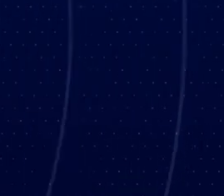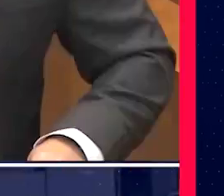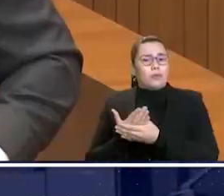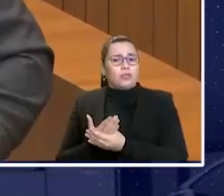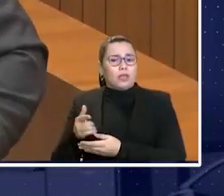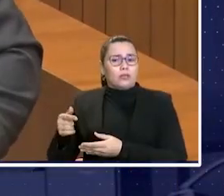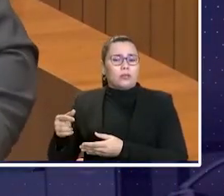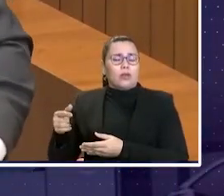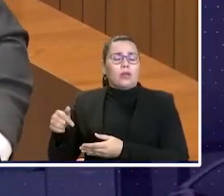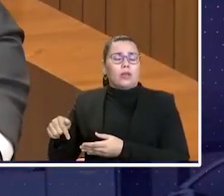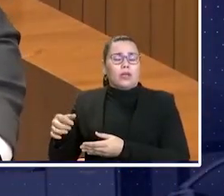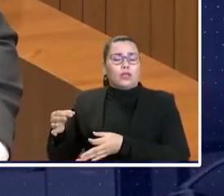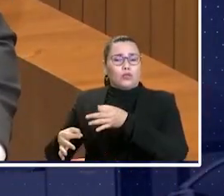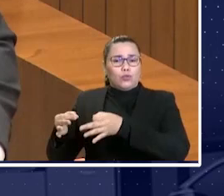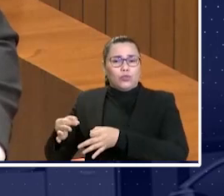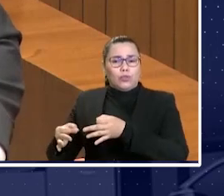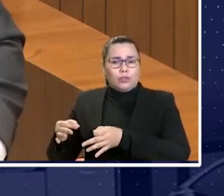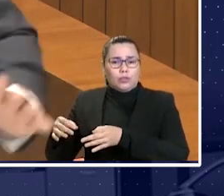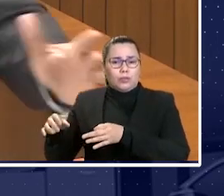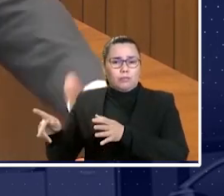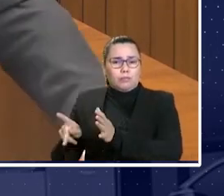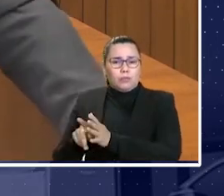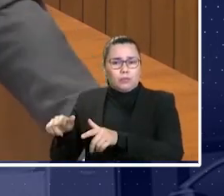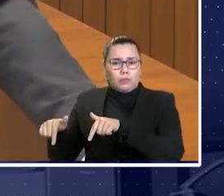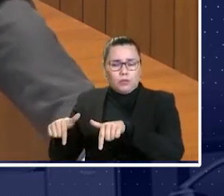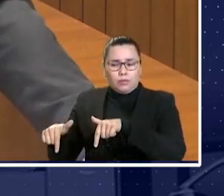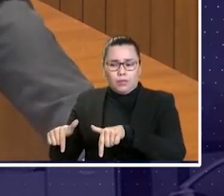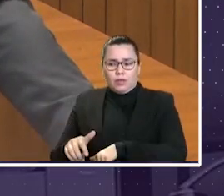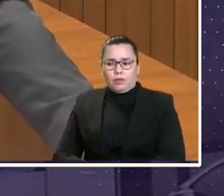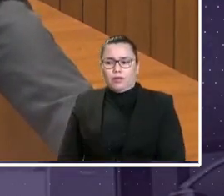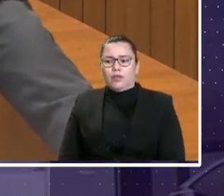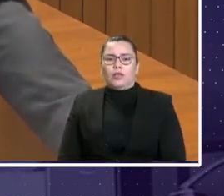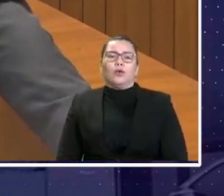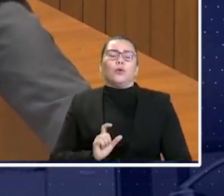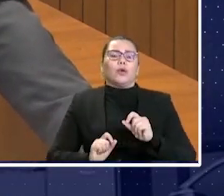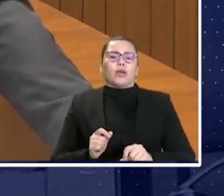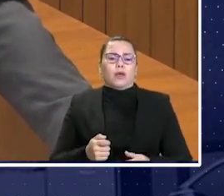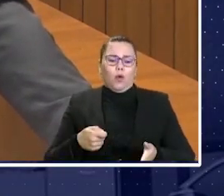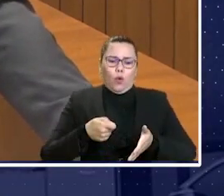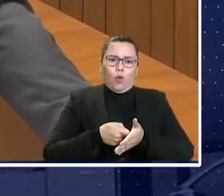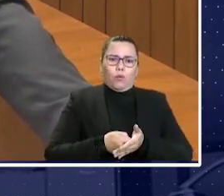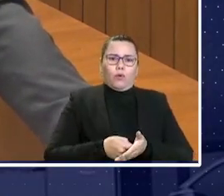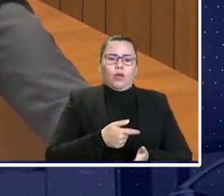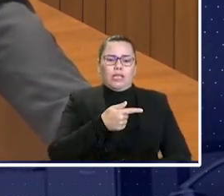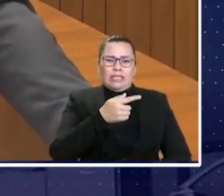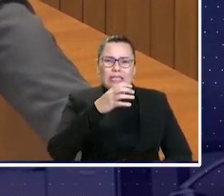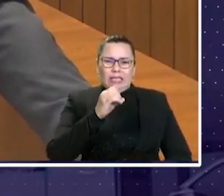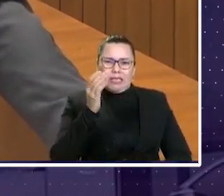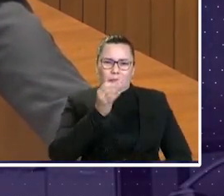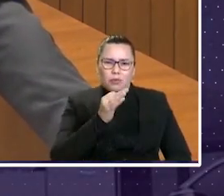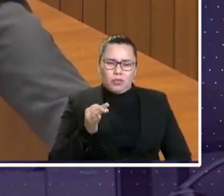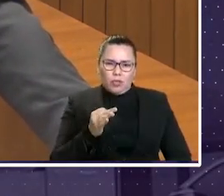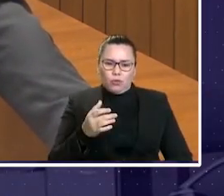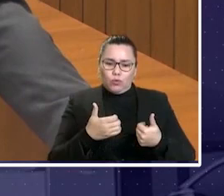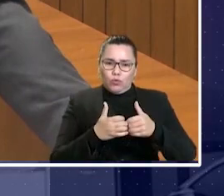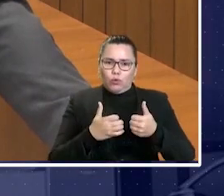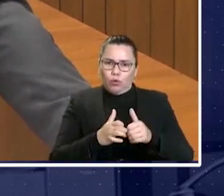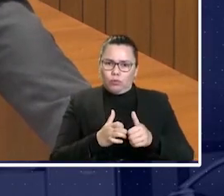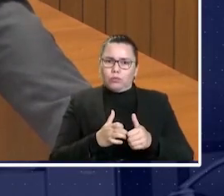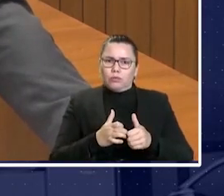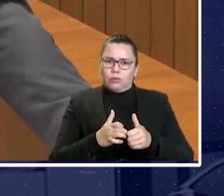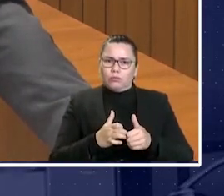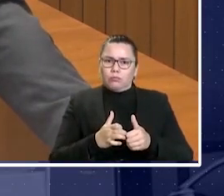E o deputado Eric Costa ocupou a tribuna para informar que protocolou indicações solicitando a Secretaria de Estado da